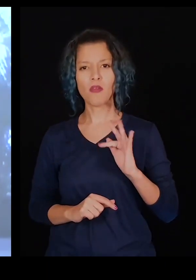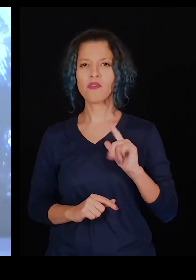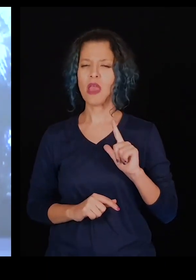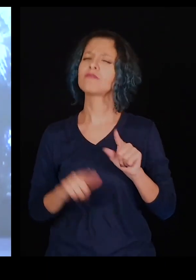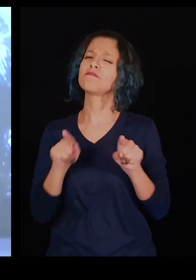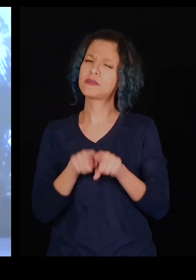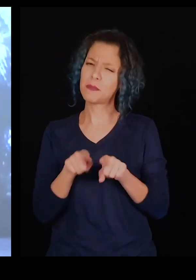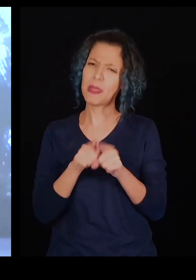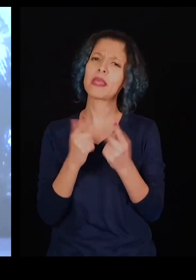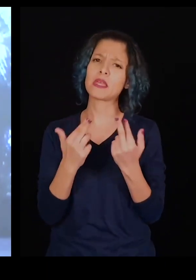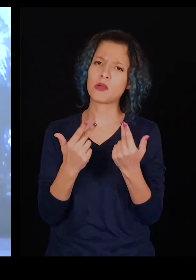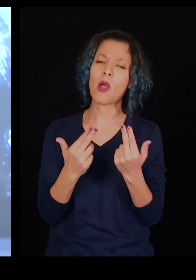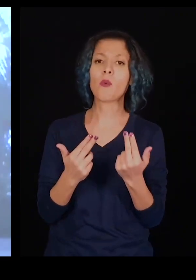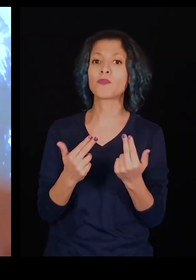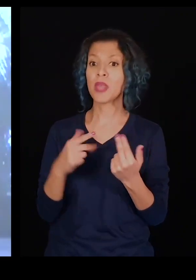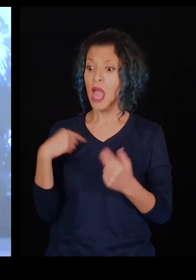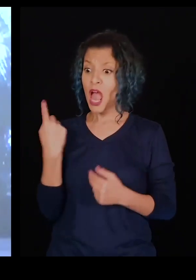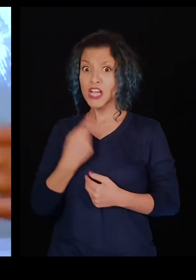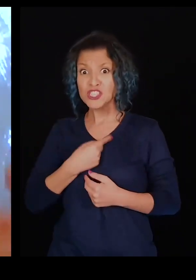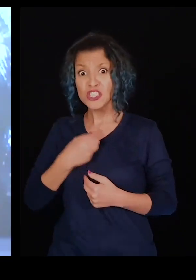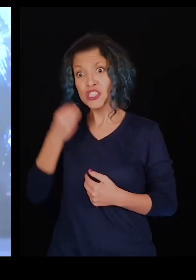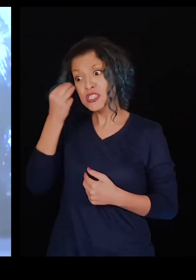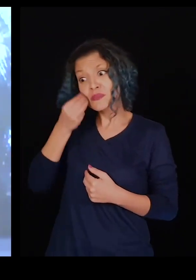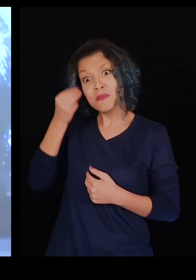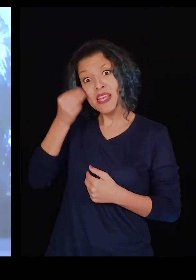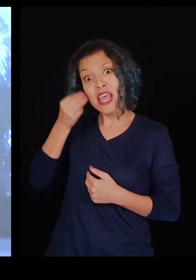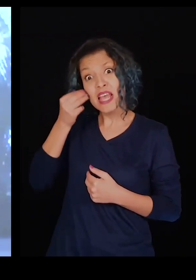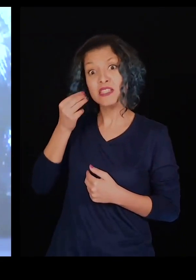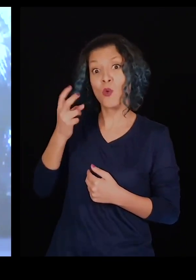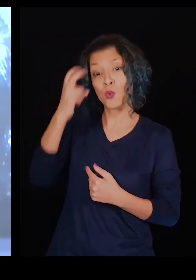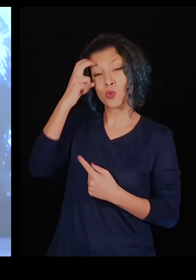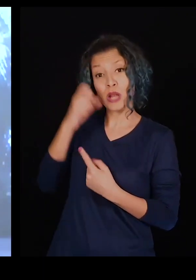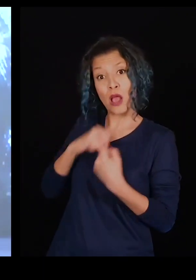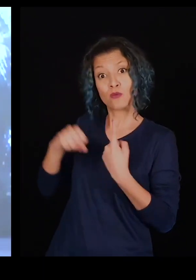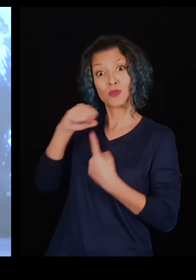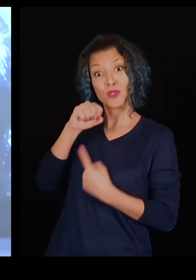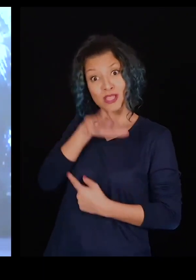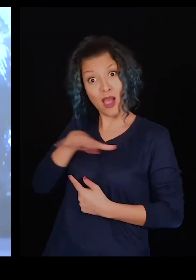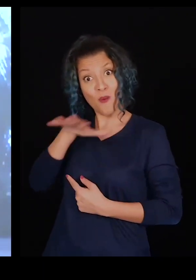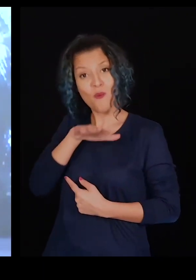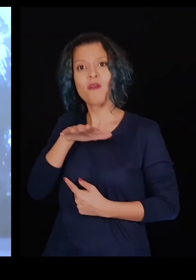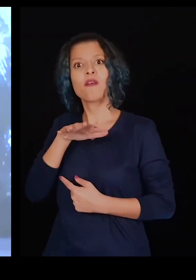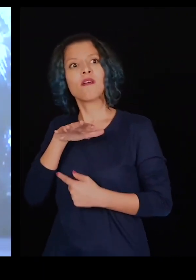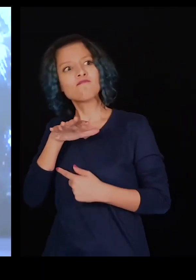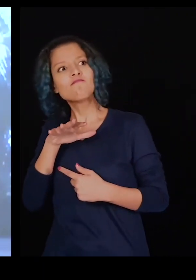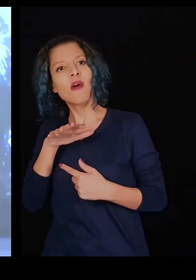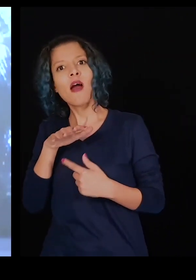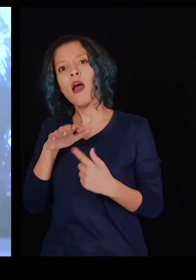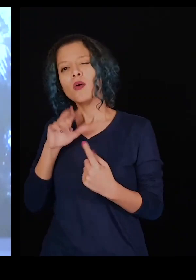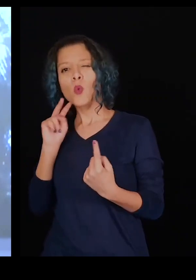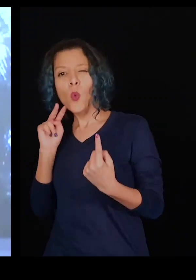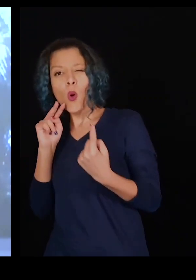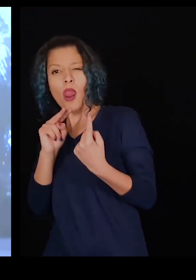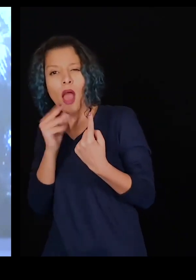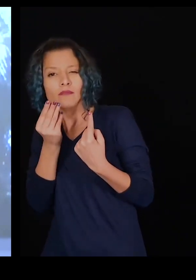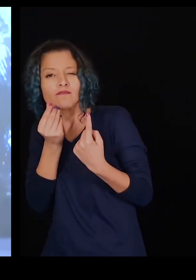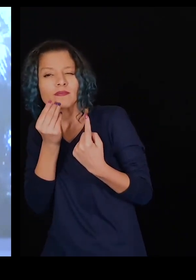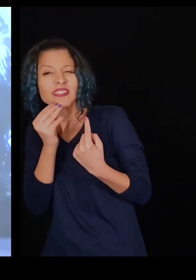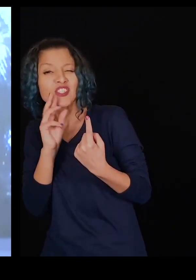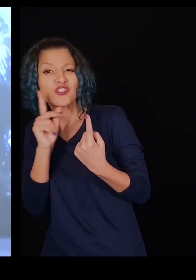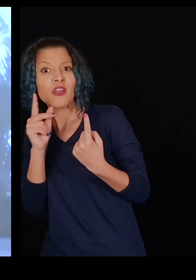eu acho que agrega um outro olhar para um tratamento de uma questão e eu me sinto